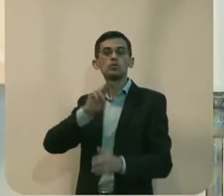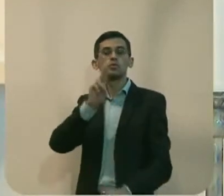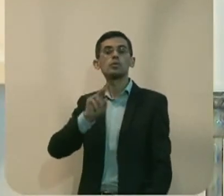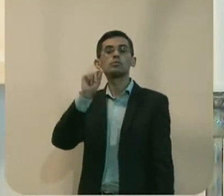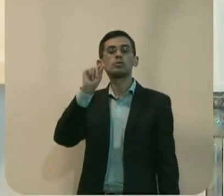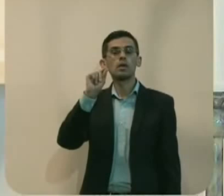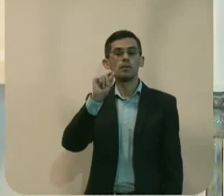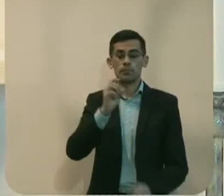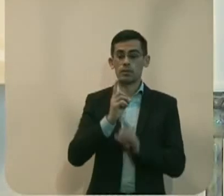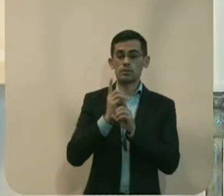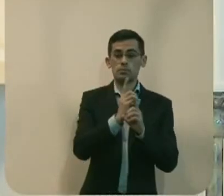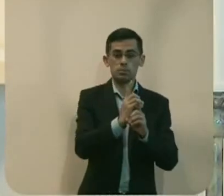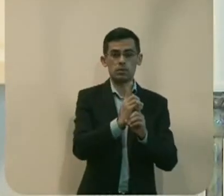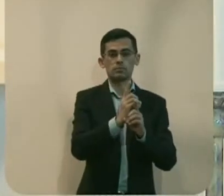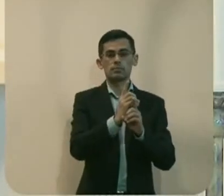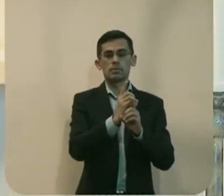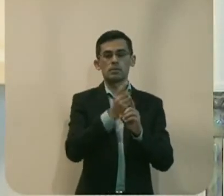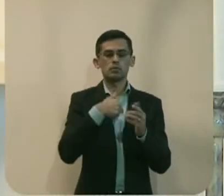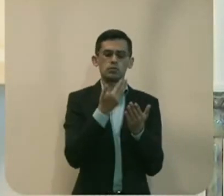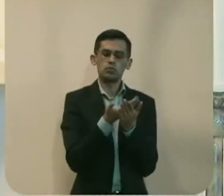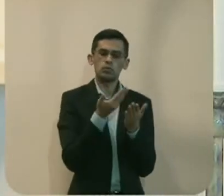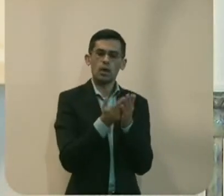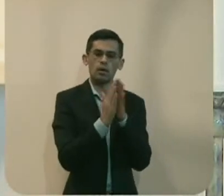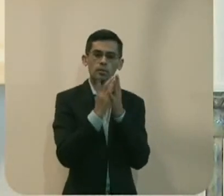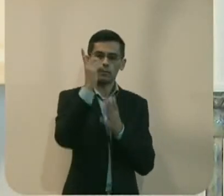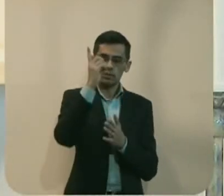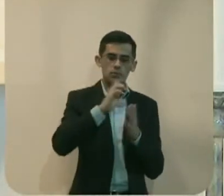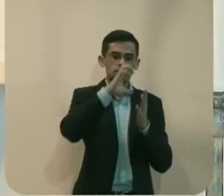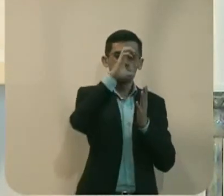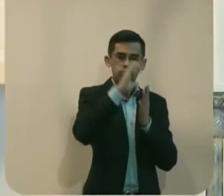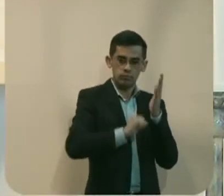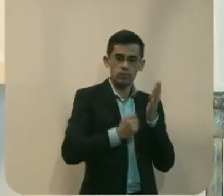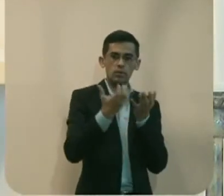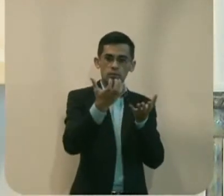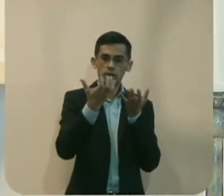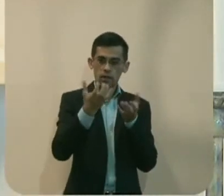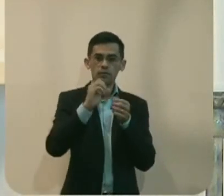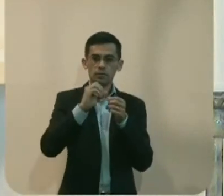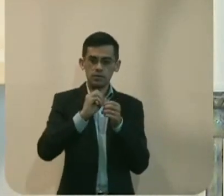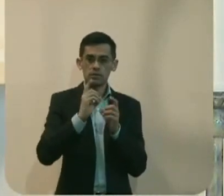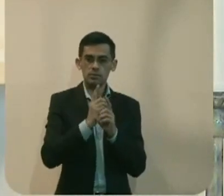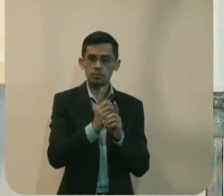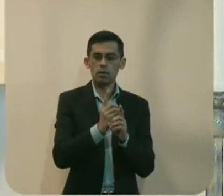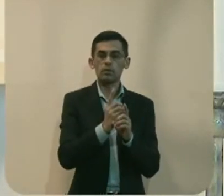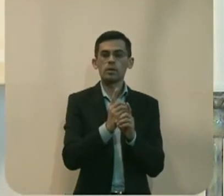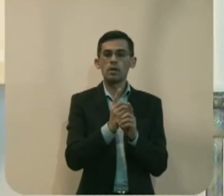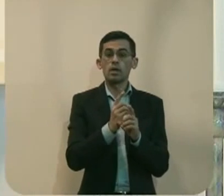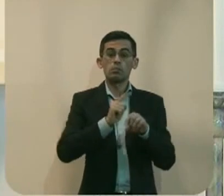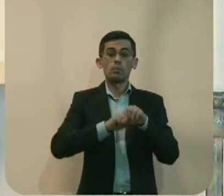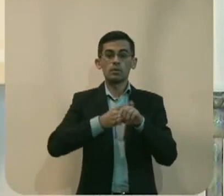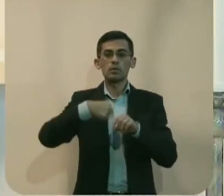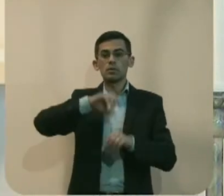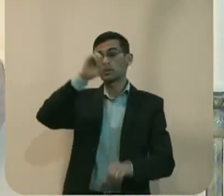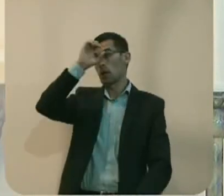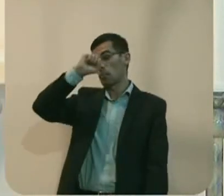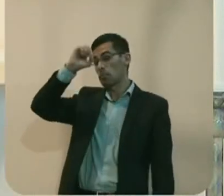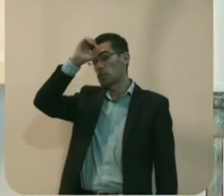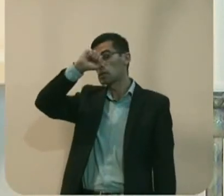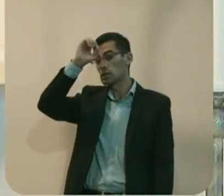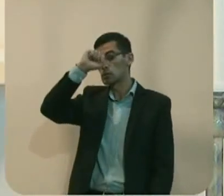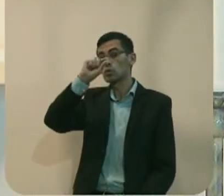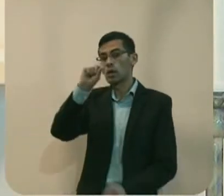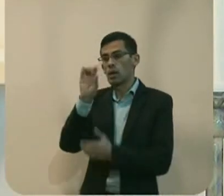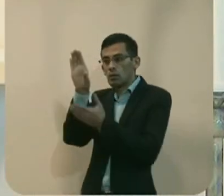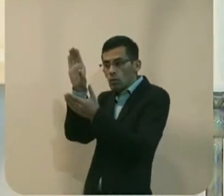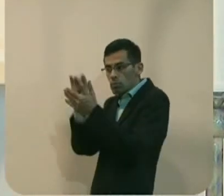usa chama-se discipulado. Vai lá e preenche, eu quero fazer um discipulado. É quando a gente aprende a ser discípulo